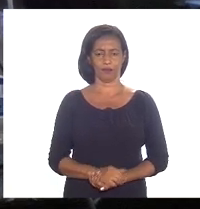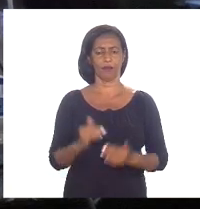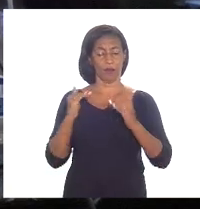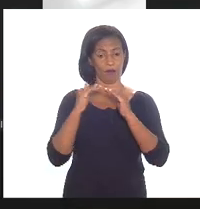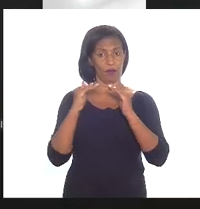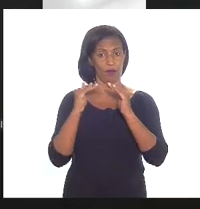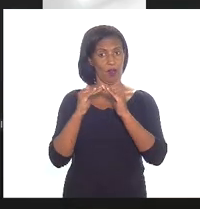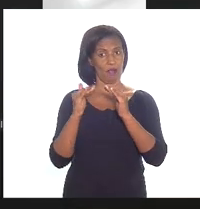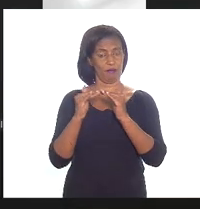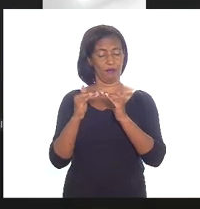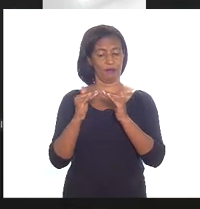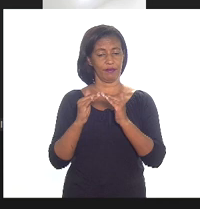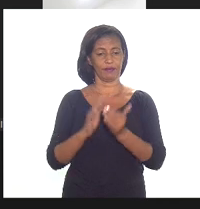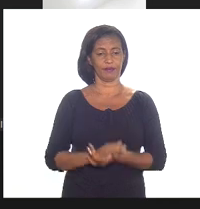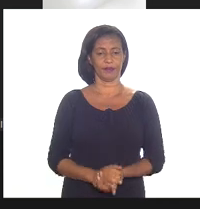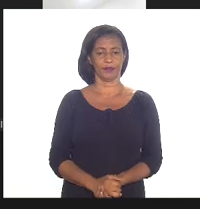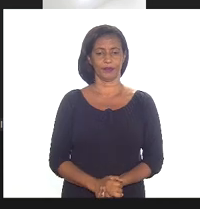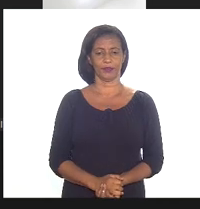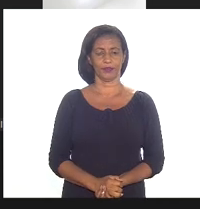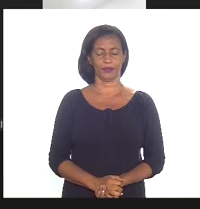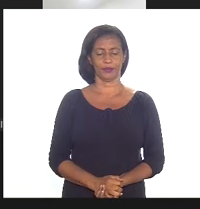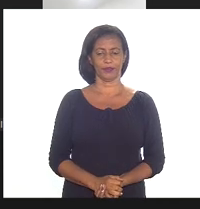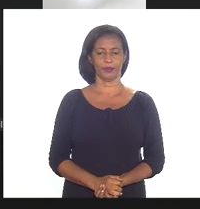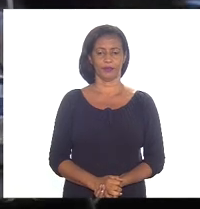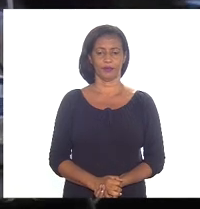Favorável. Favorável.